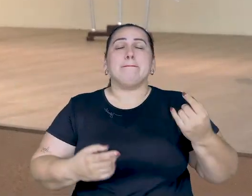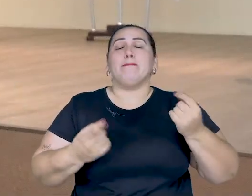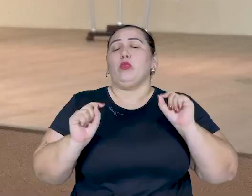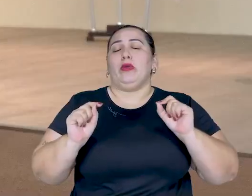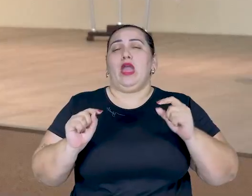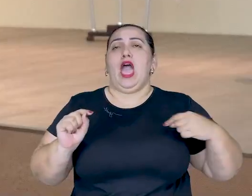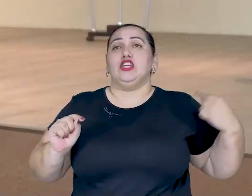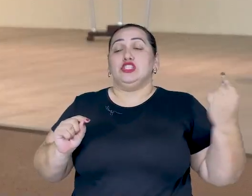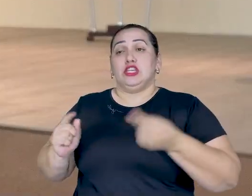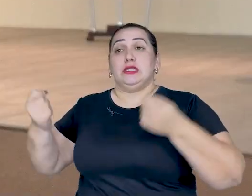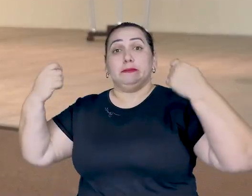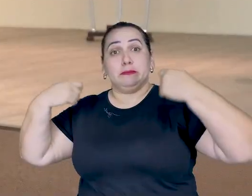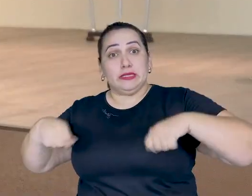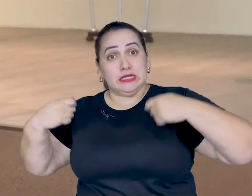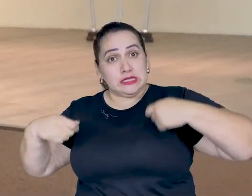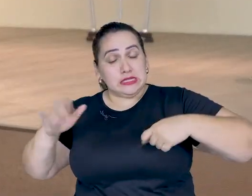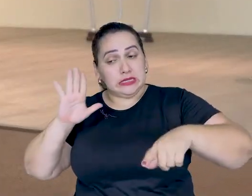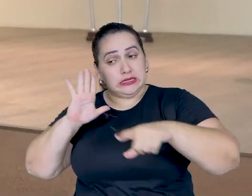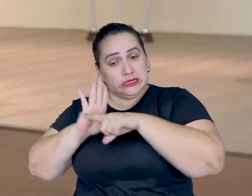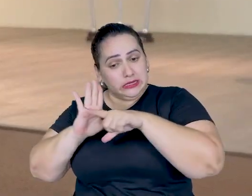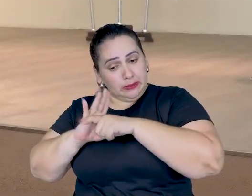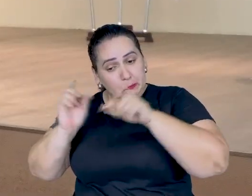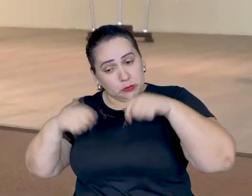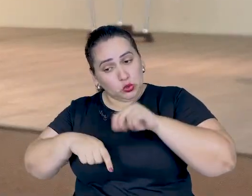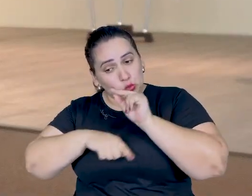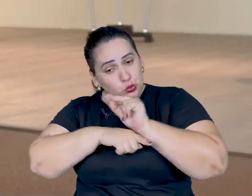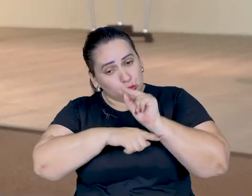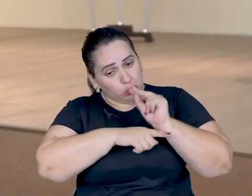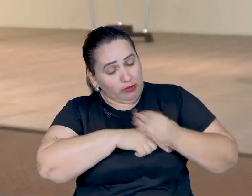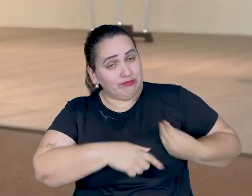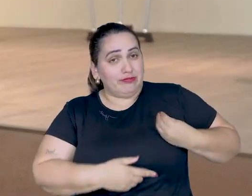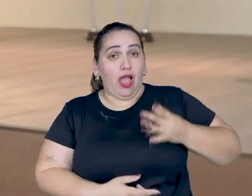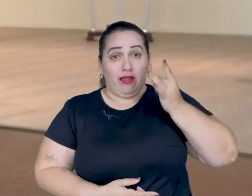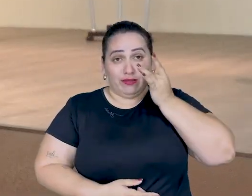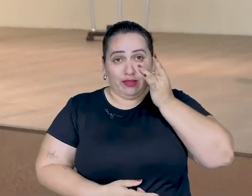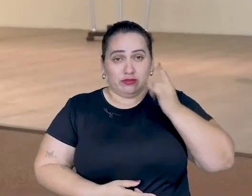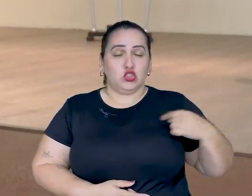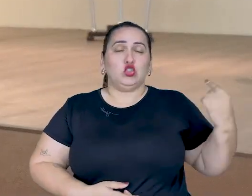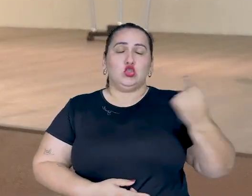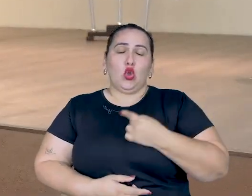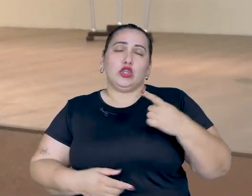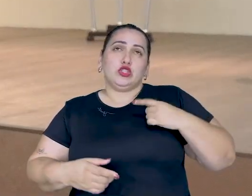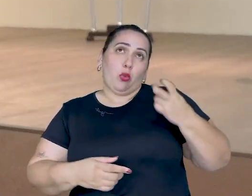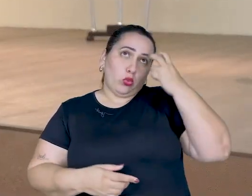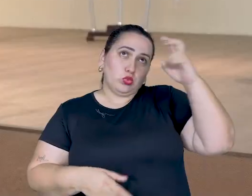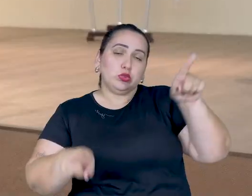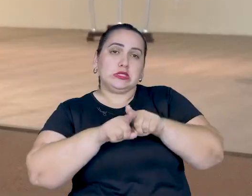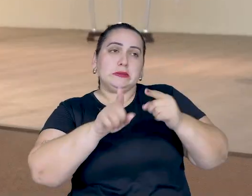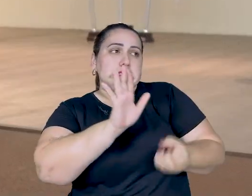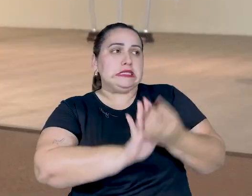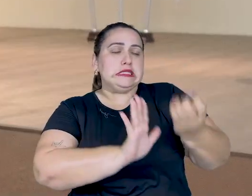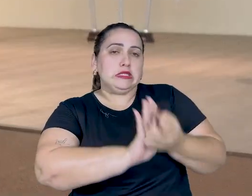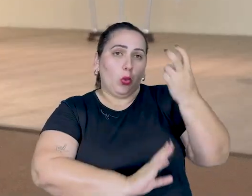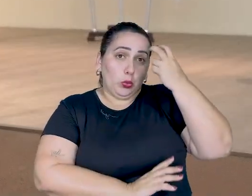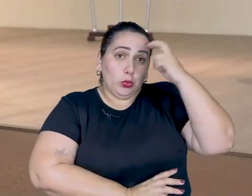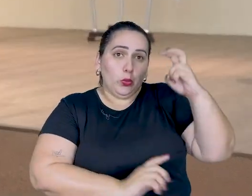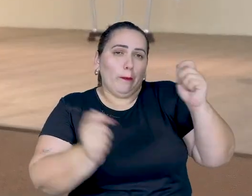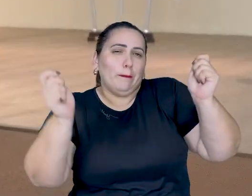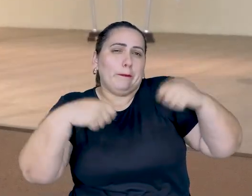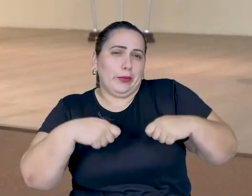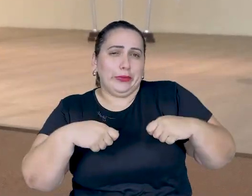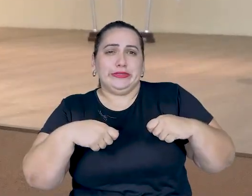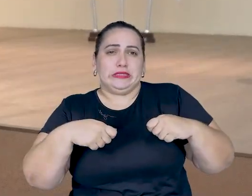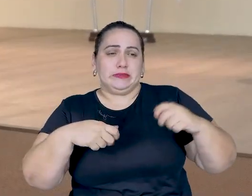importante criar contrapontos para essa realidade. É importante que a gente crie também uma cultura, ou